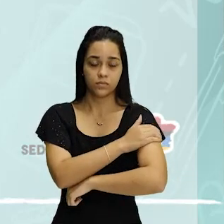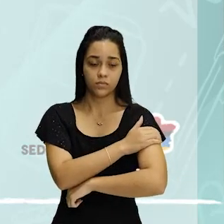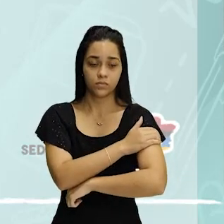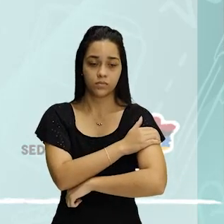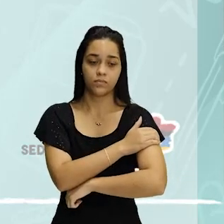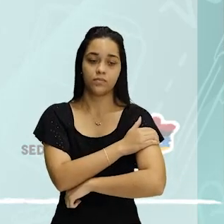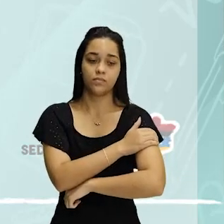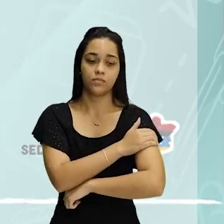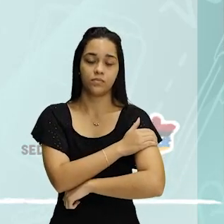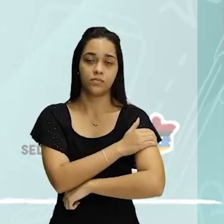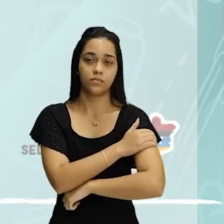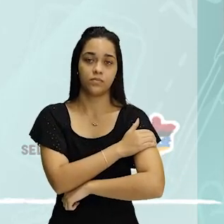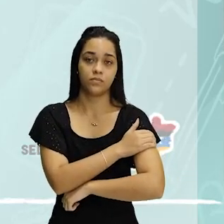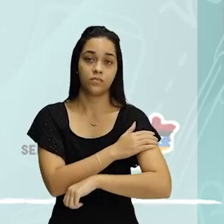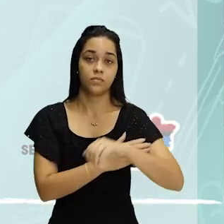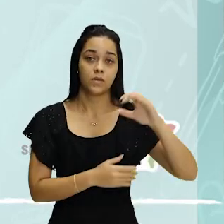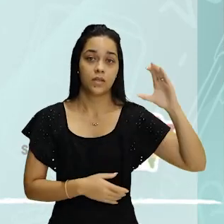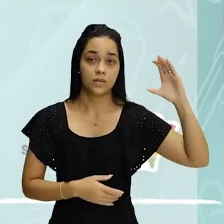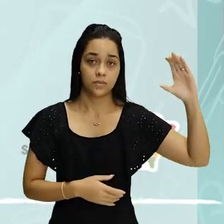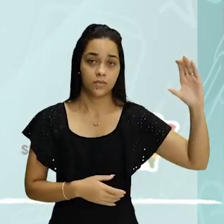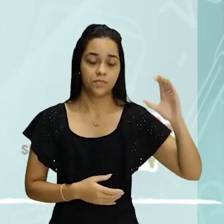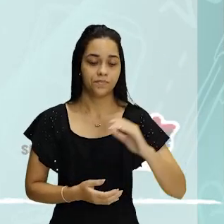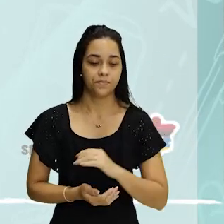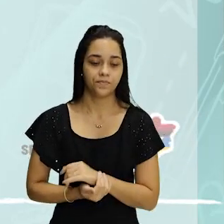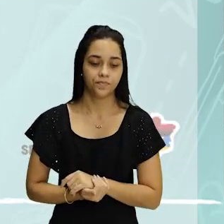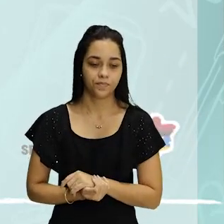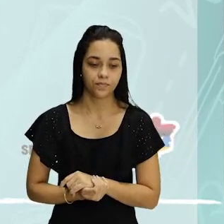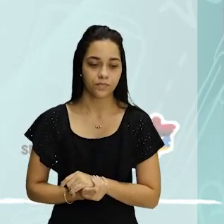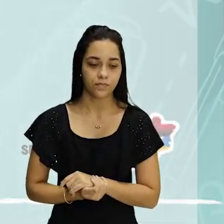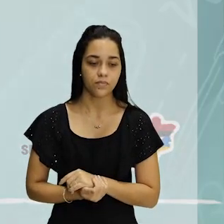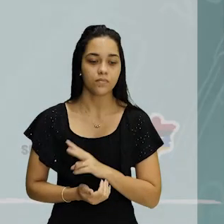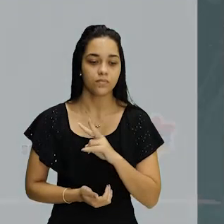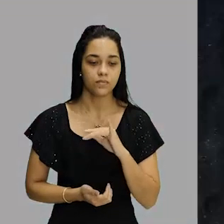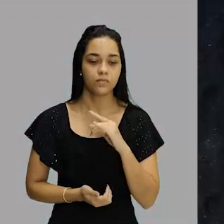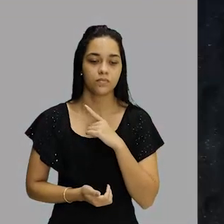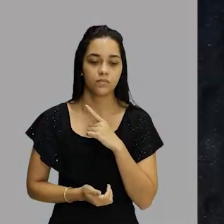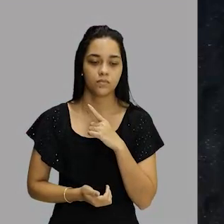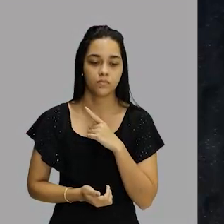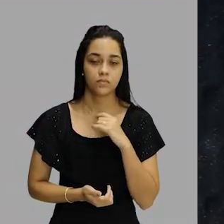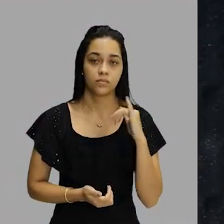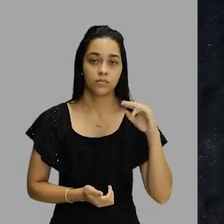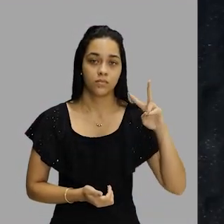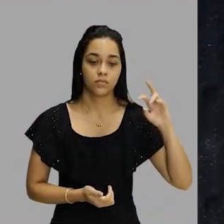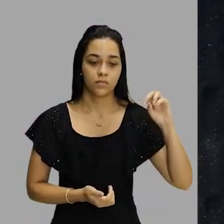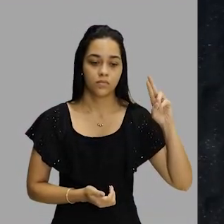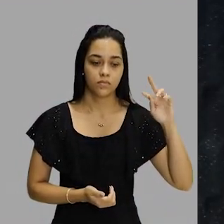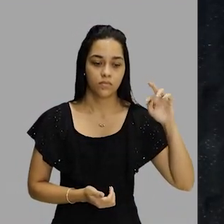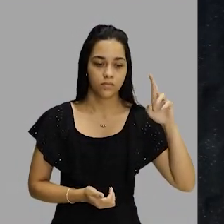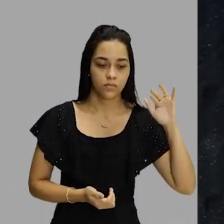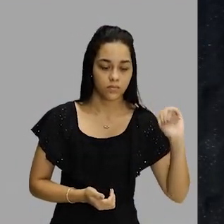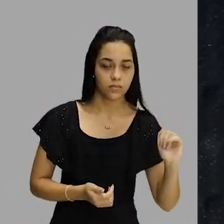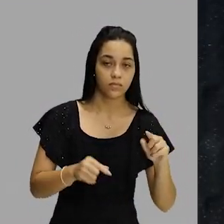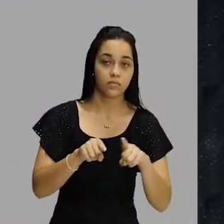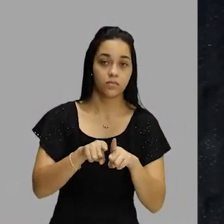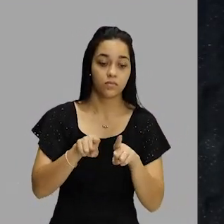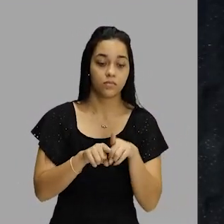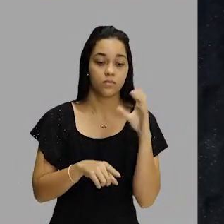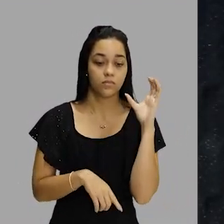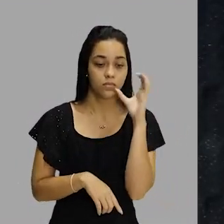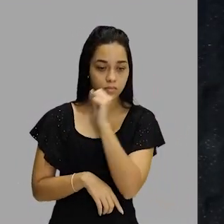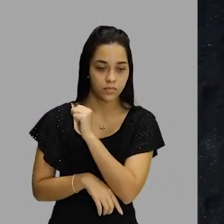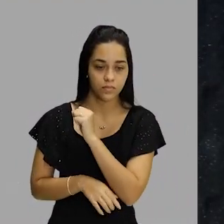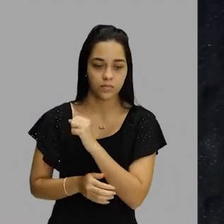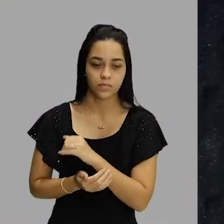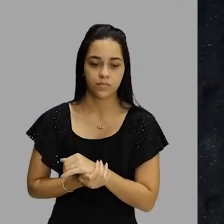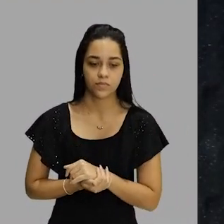estriado cardíaco, vai ser a letra C, né? Vai ser uma contração involuntária e rápida. Essa primeira aqui,